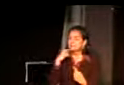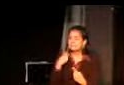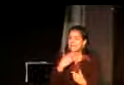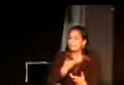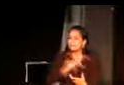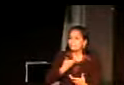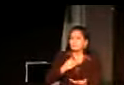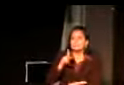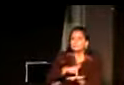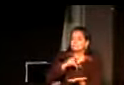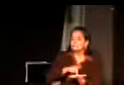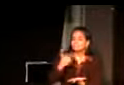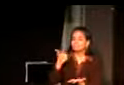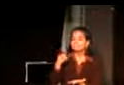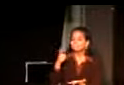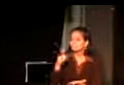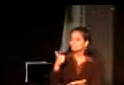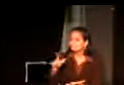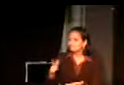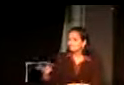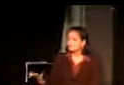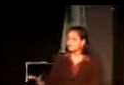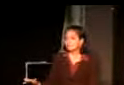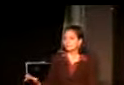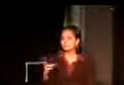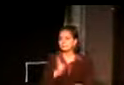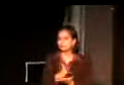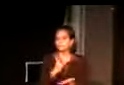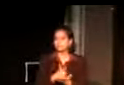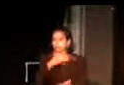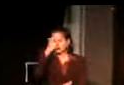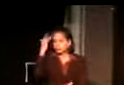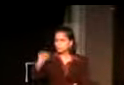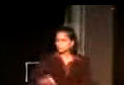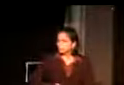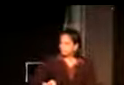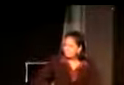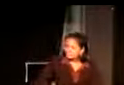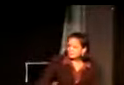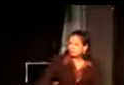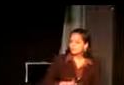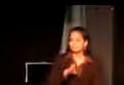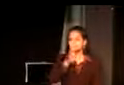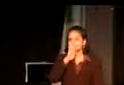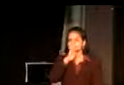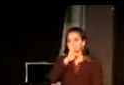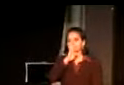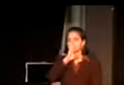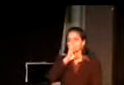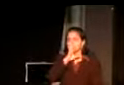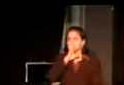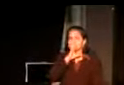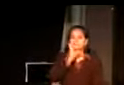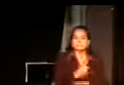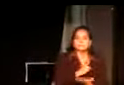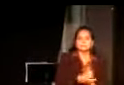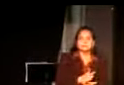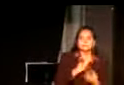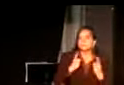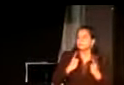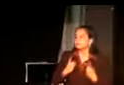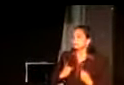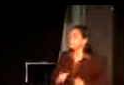amizades verdadeiras desinteressadas tem gente sofrendo gente povoada de incerteza